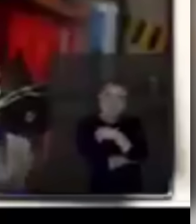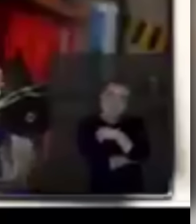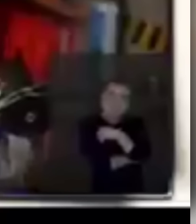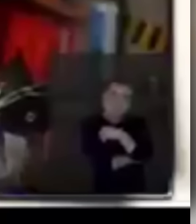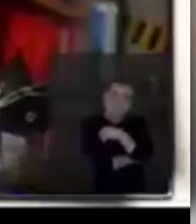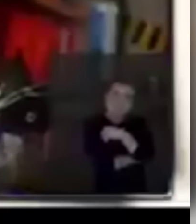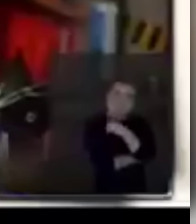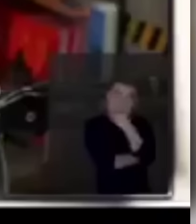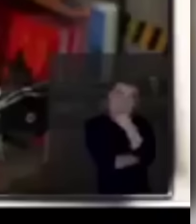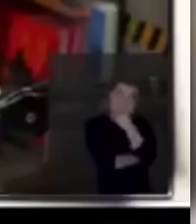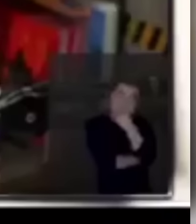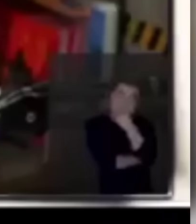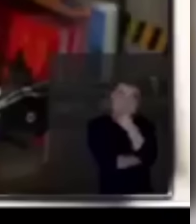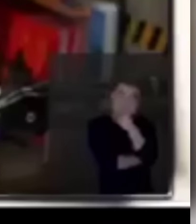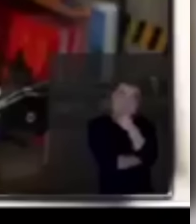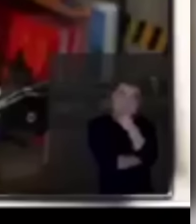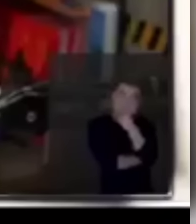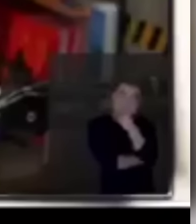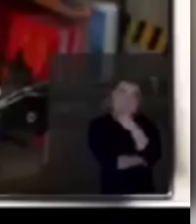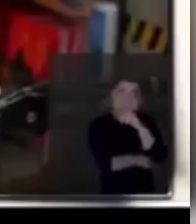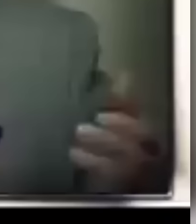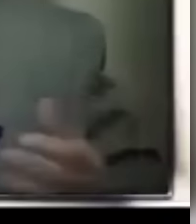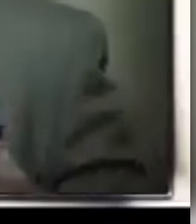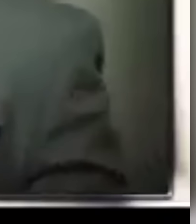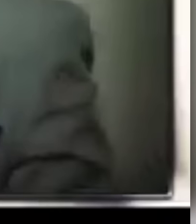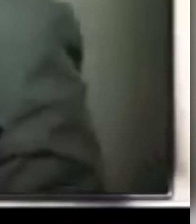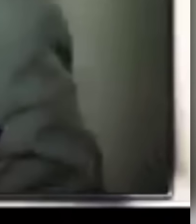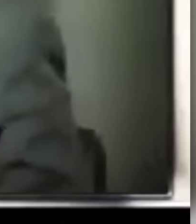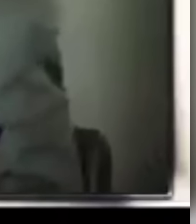ele não era pra existir.